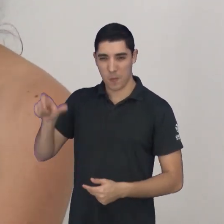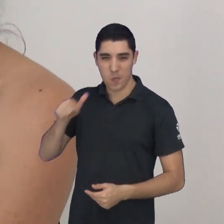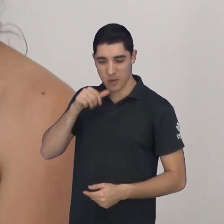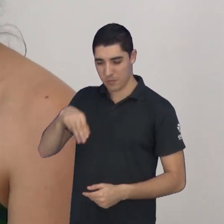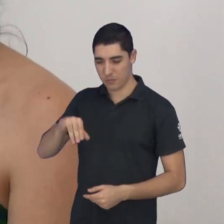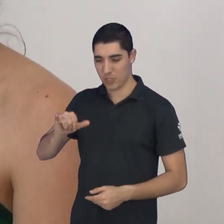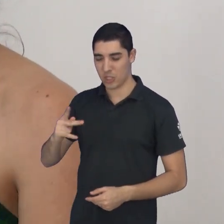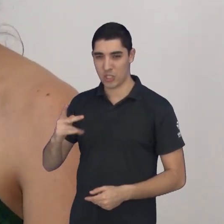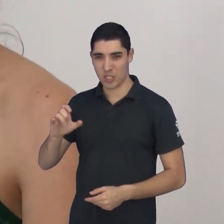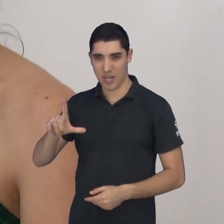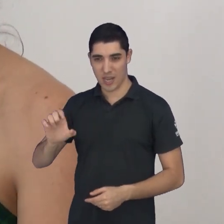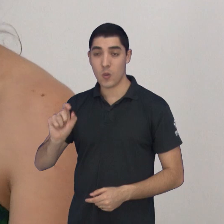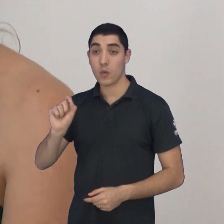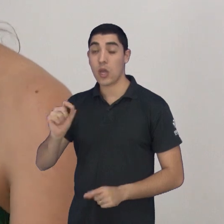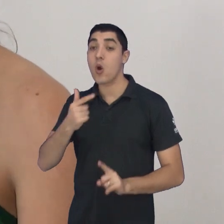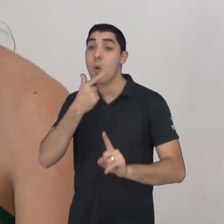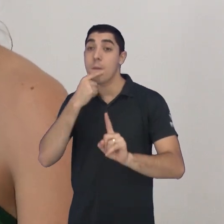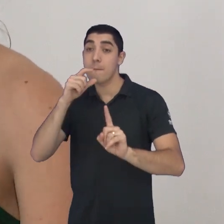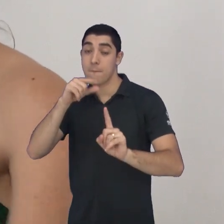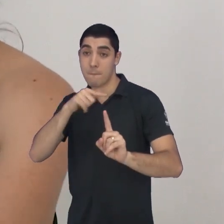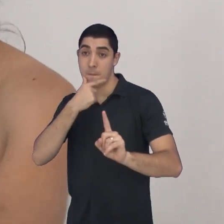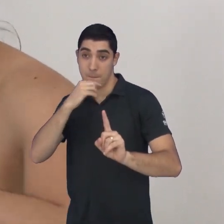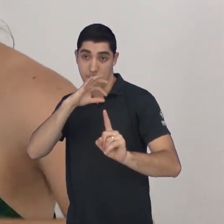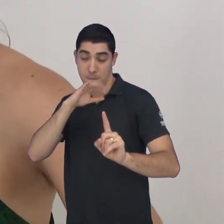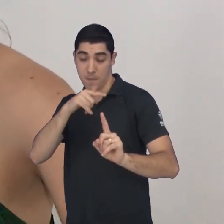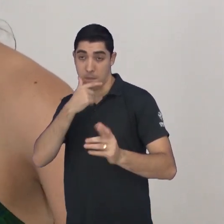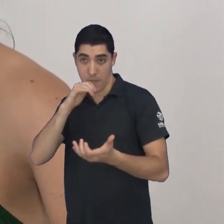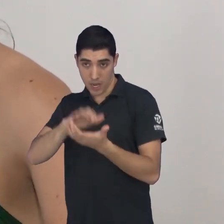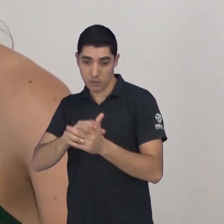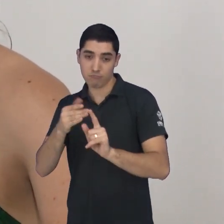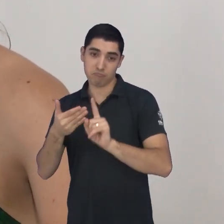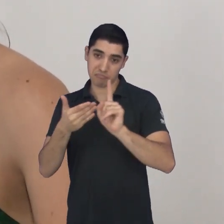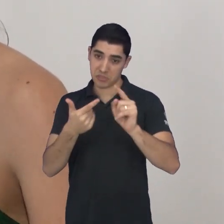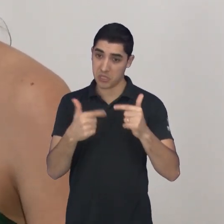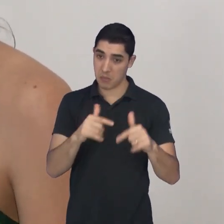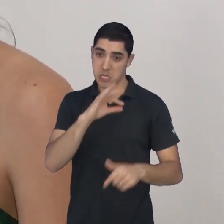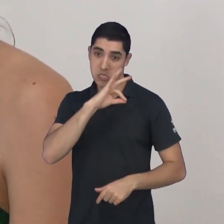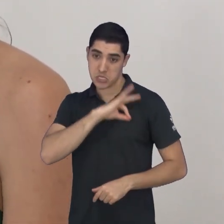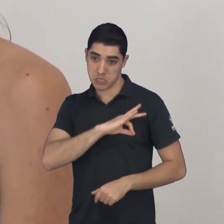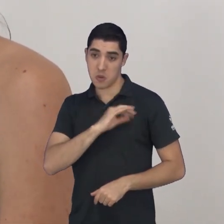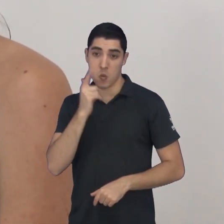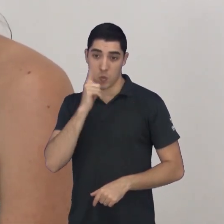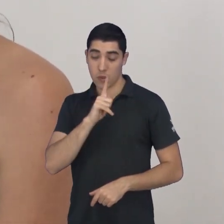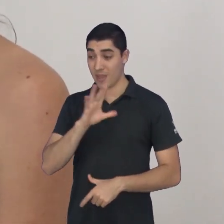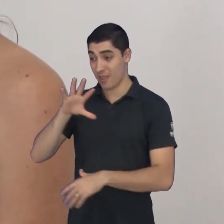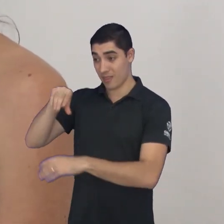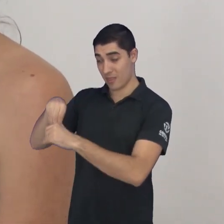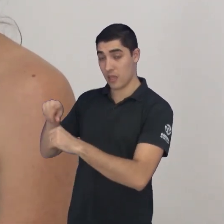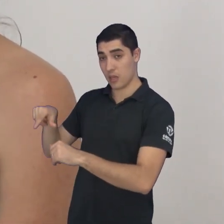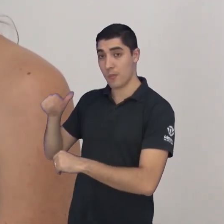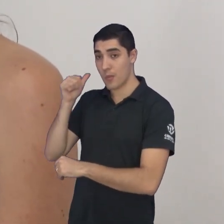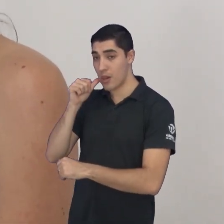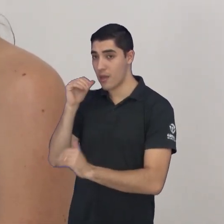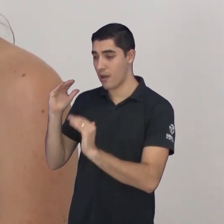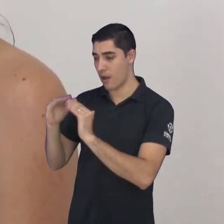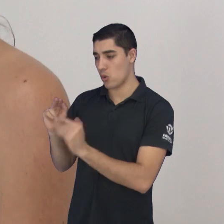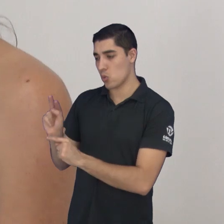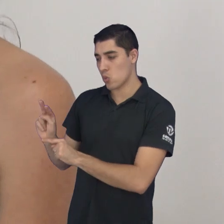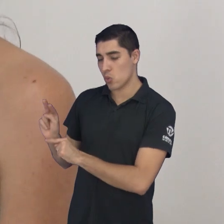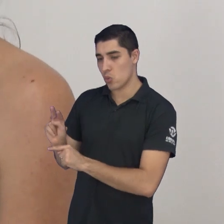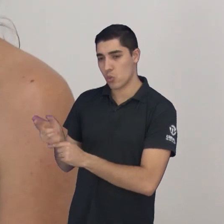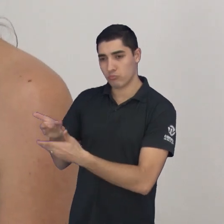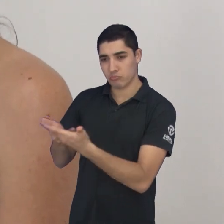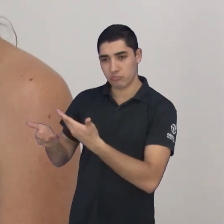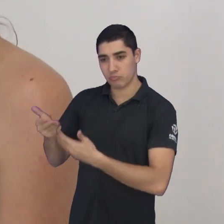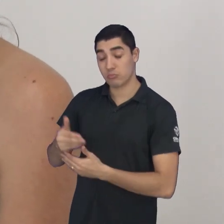o marido traz então essa parte do salário e a gente organiza esse trabalho dentro de casa. É claro que o